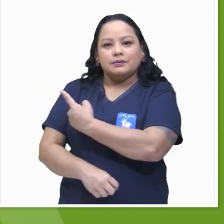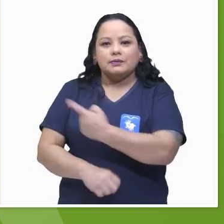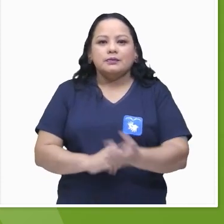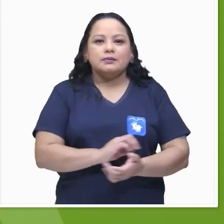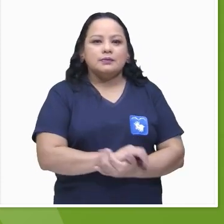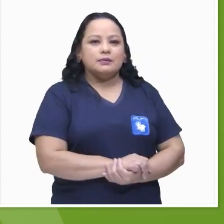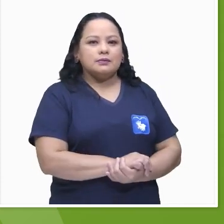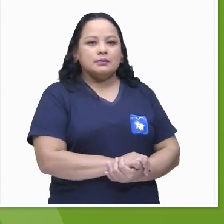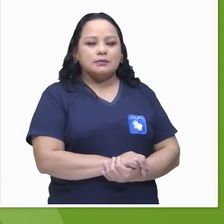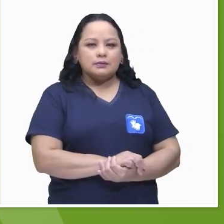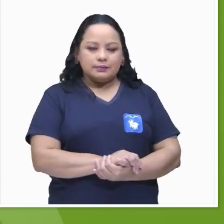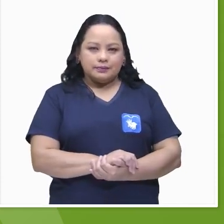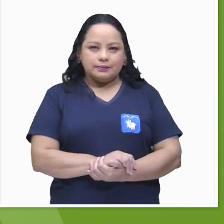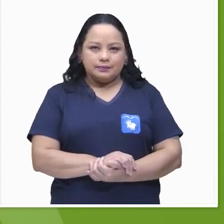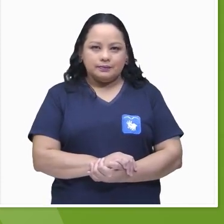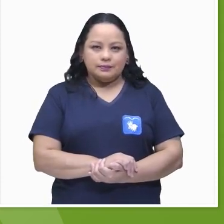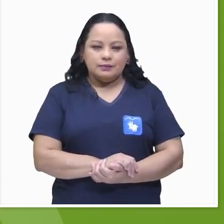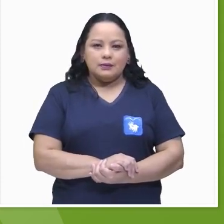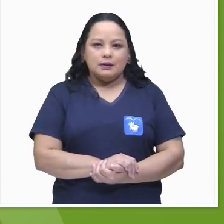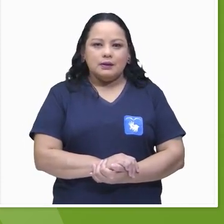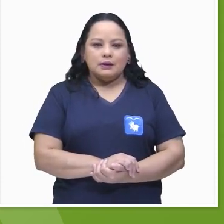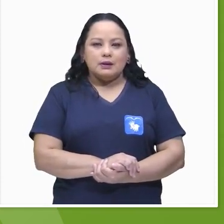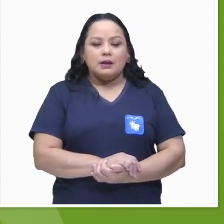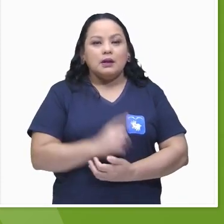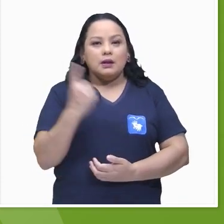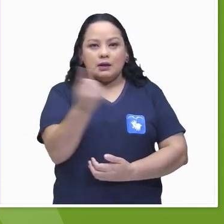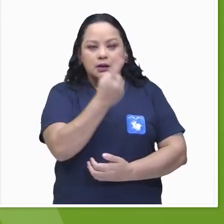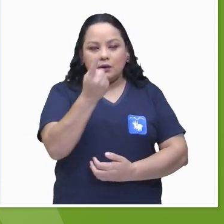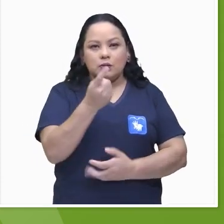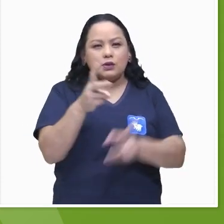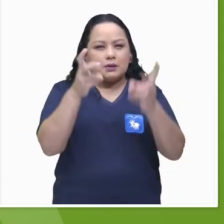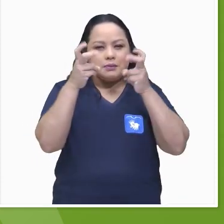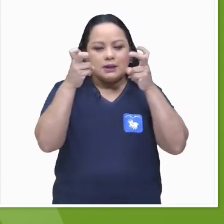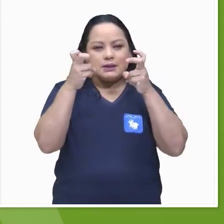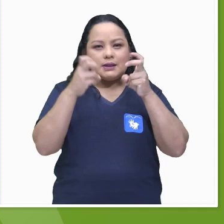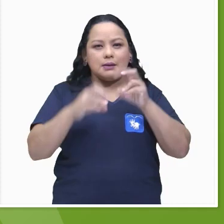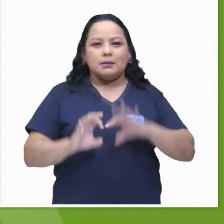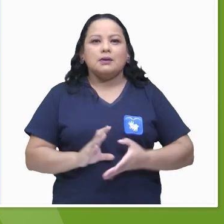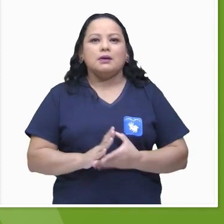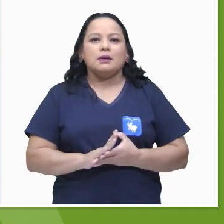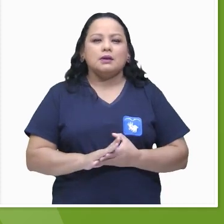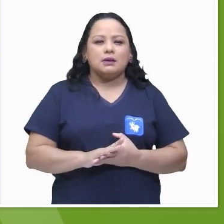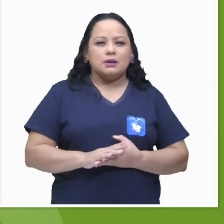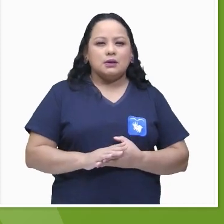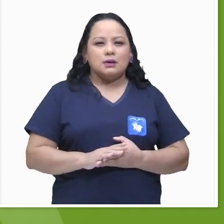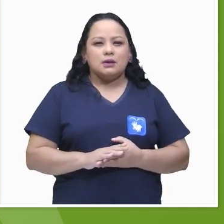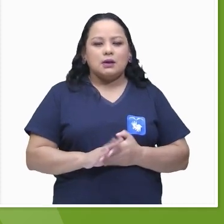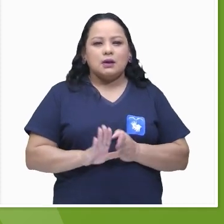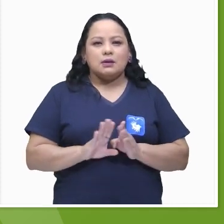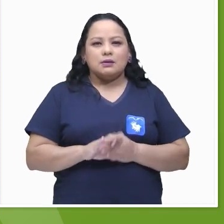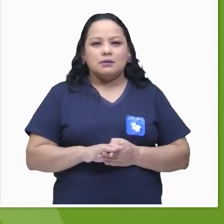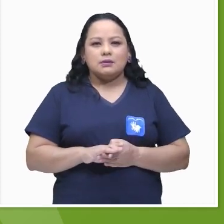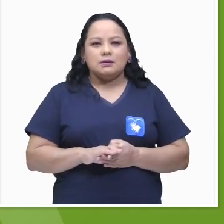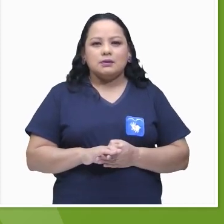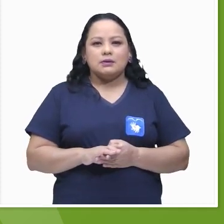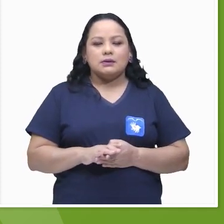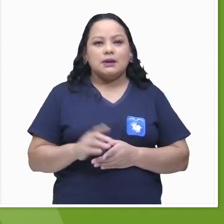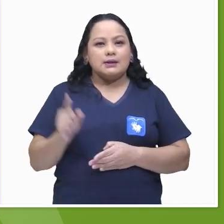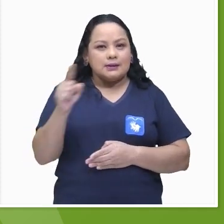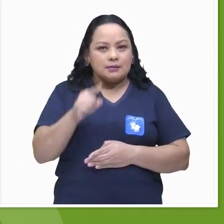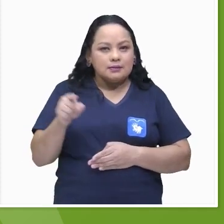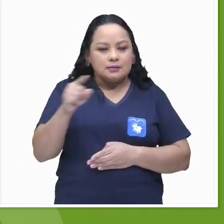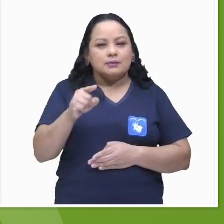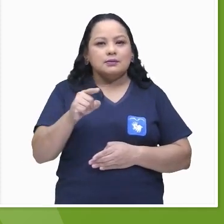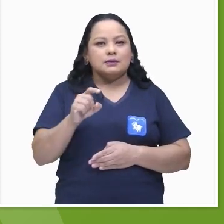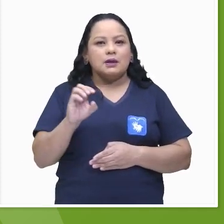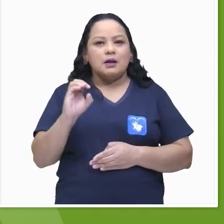desenho do útero, e aí a gente observa aqui os ovários, né? Fica aqui na lateral do útero, e